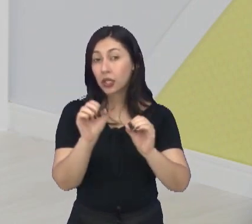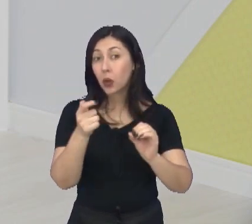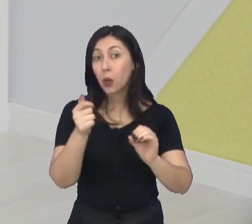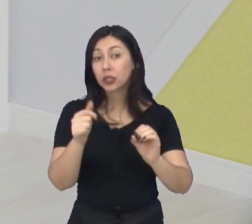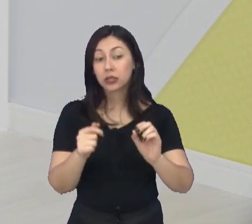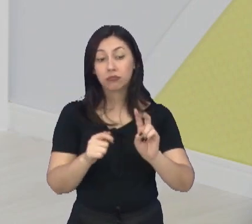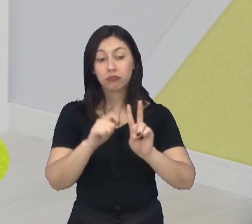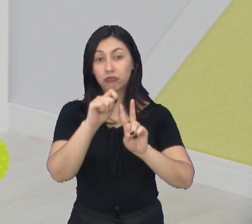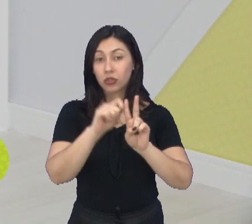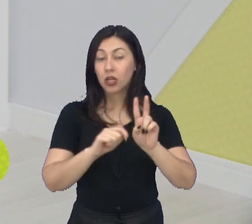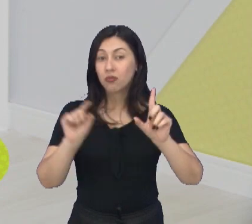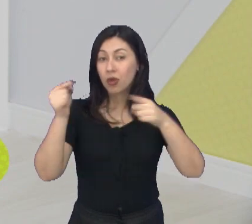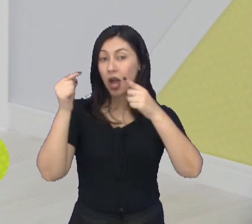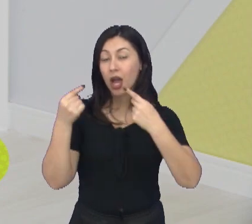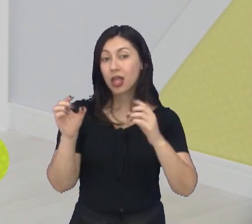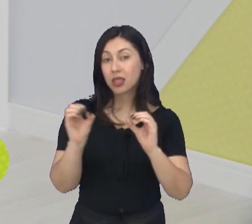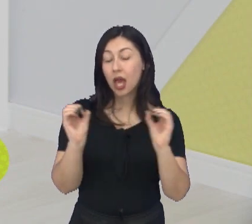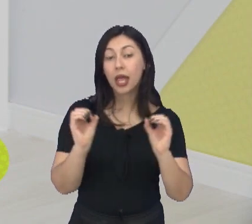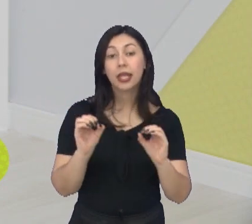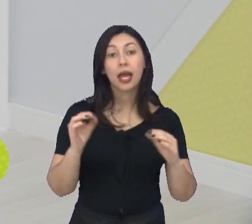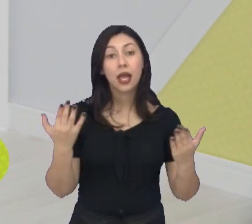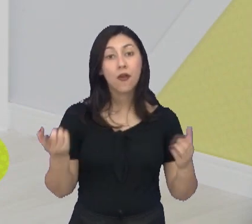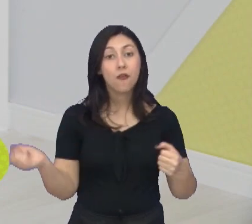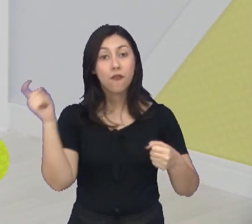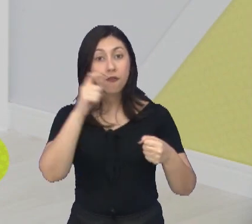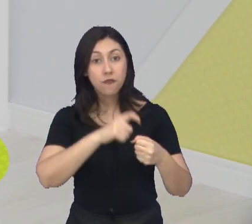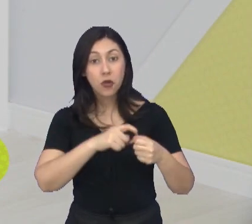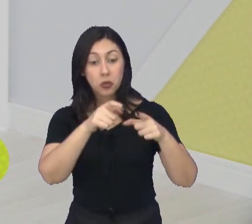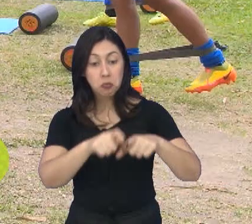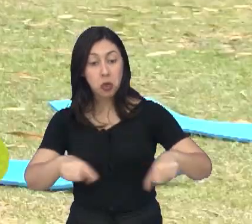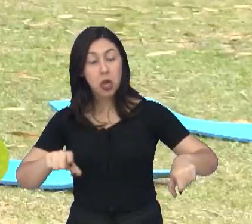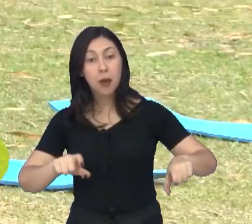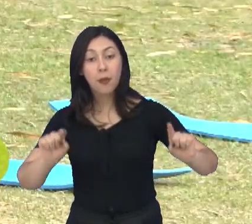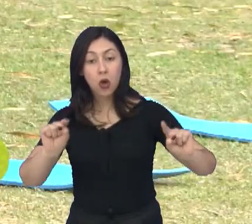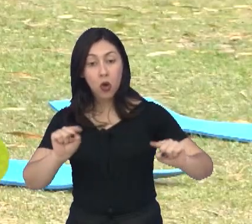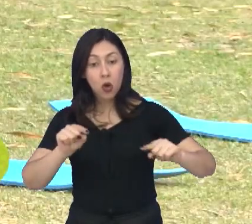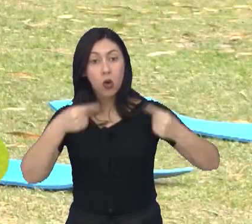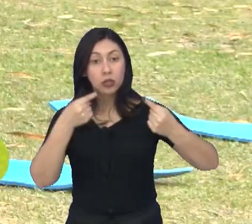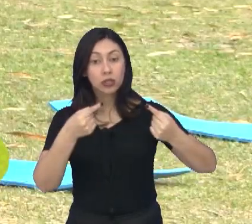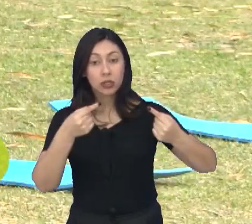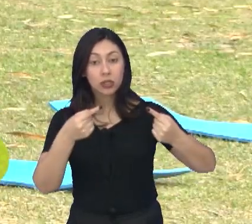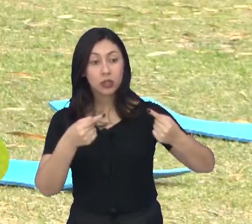time volta a campo amanhã pela 9ª rodada do estadual para encarar as atuais